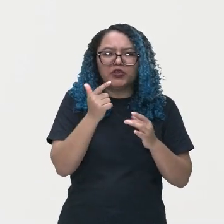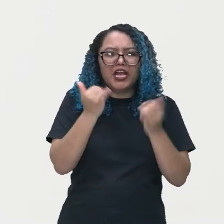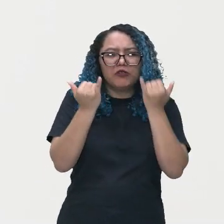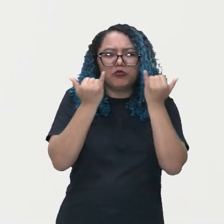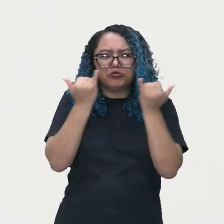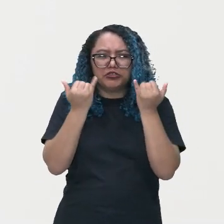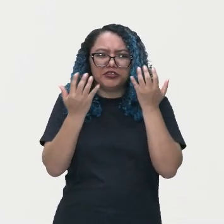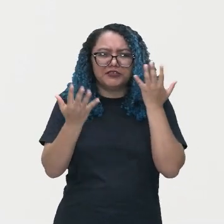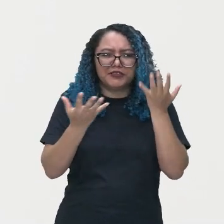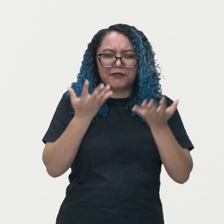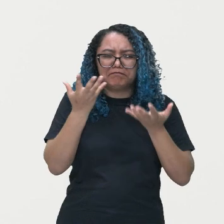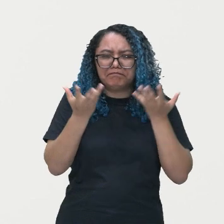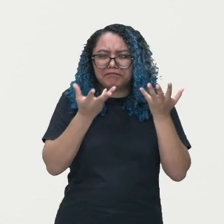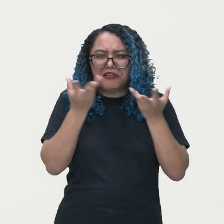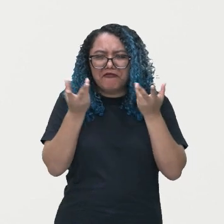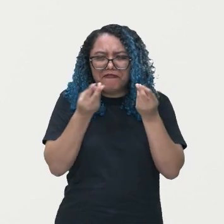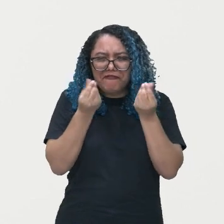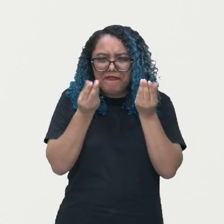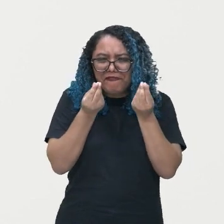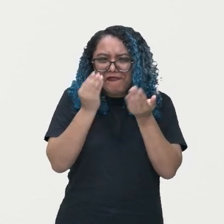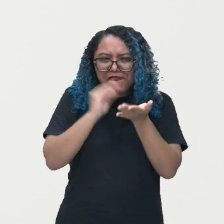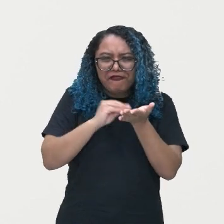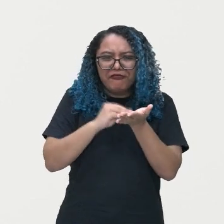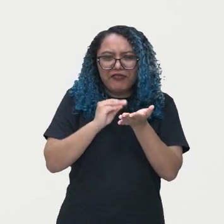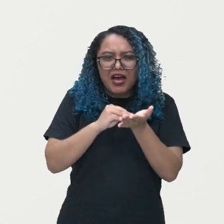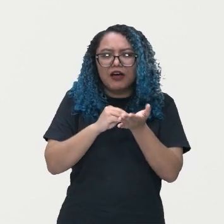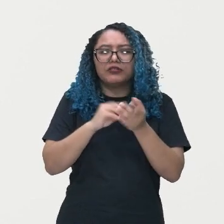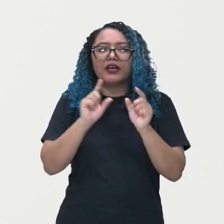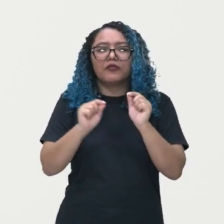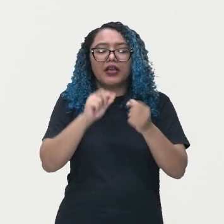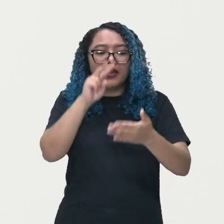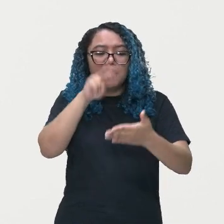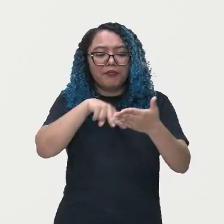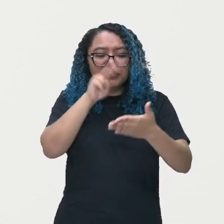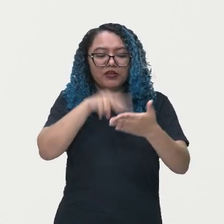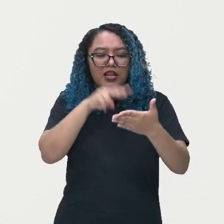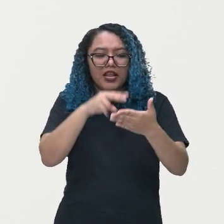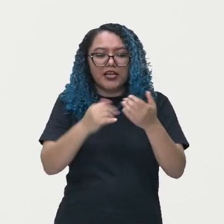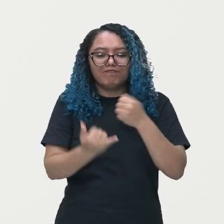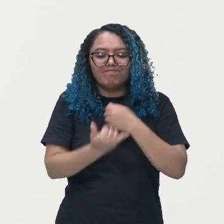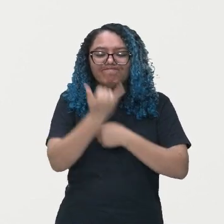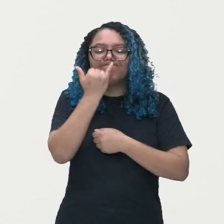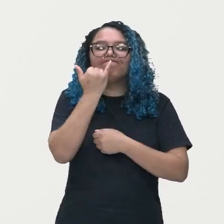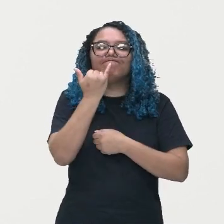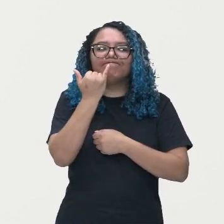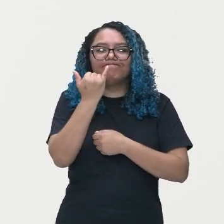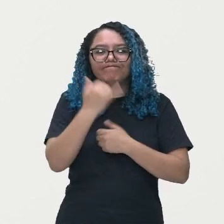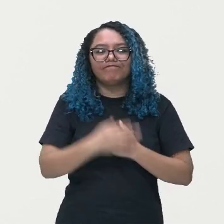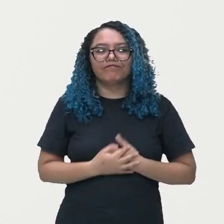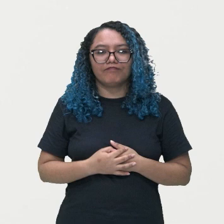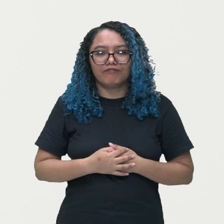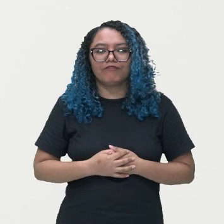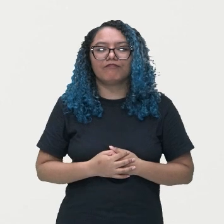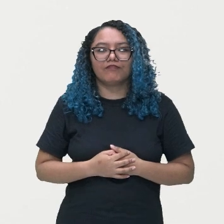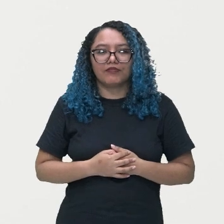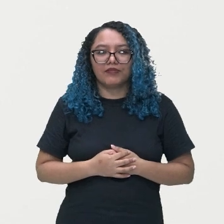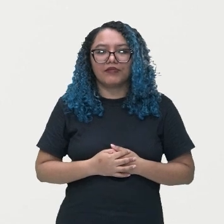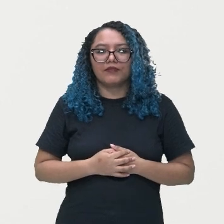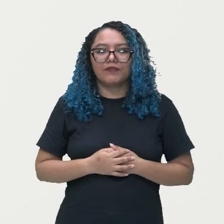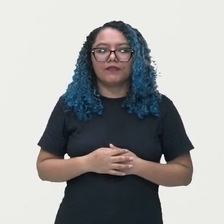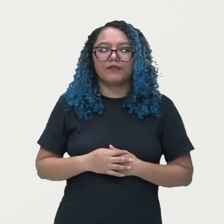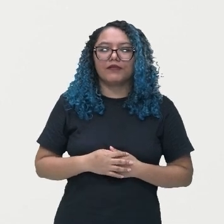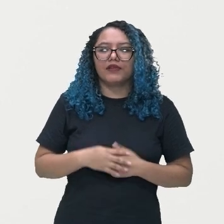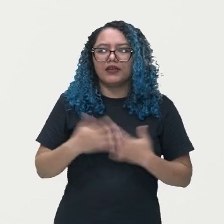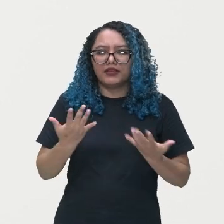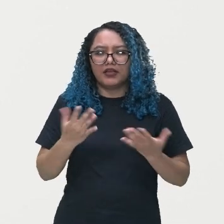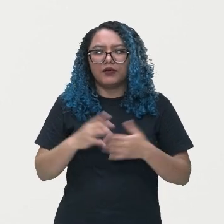fazendo. Vejam que essa conexão falsa tem a ver com uma